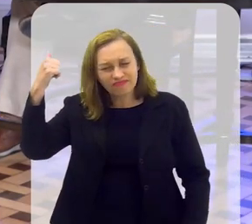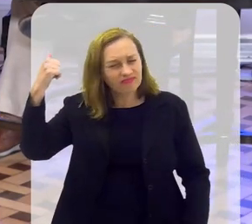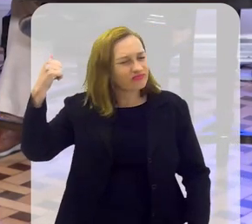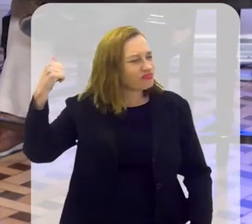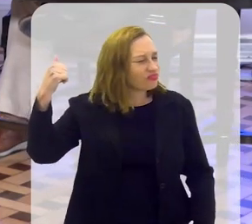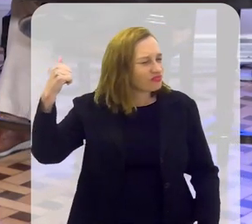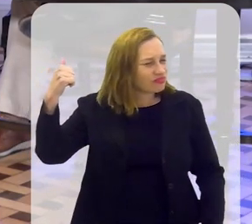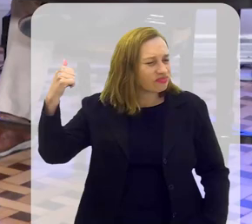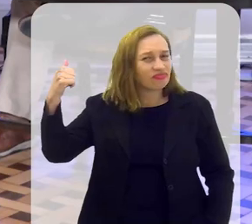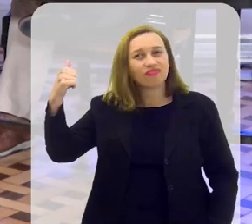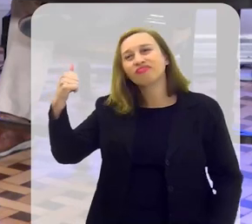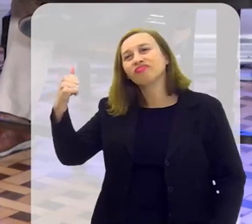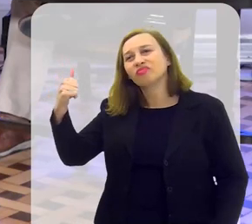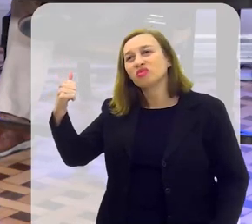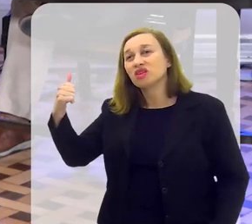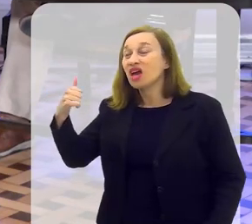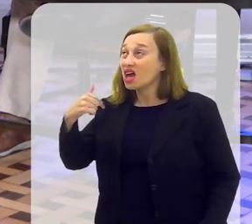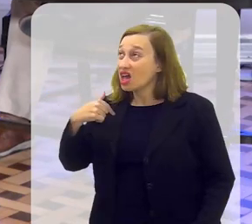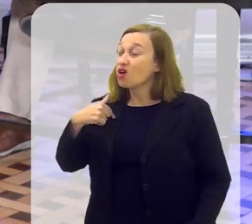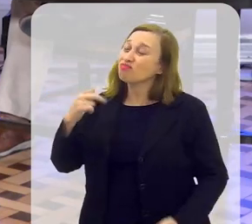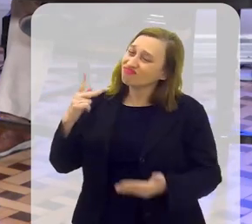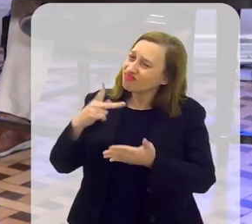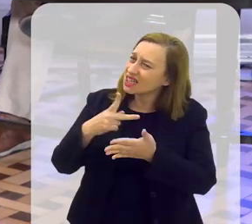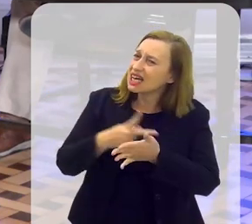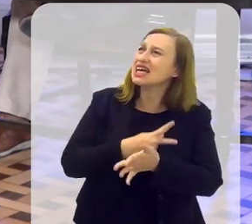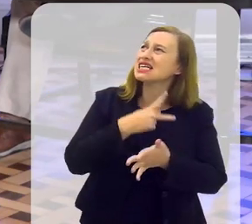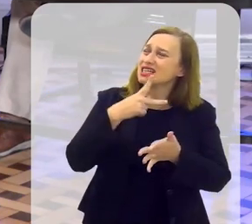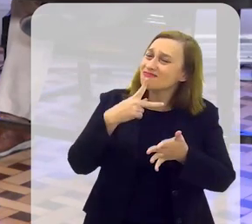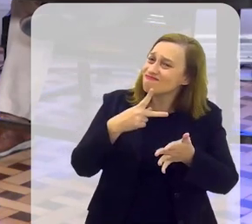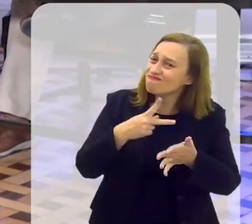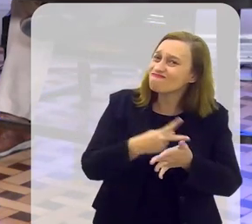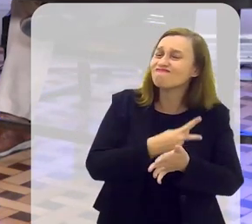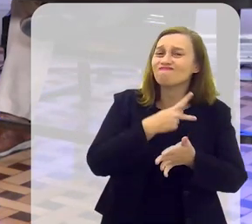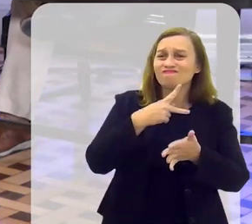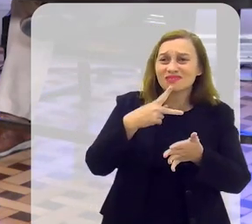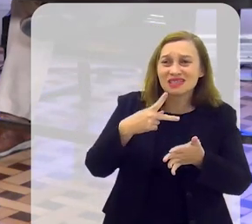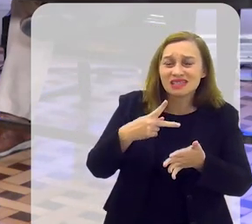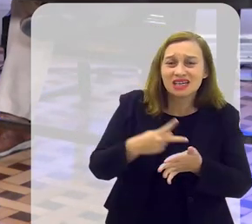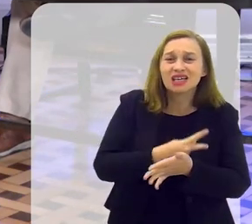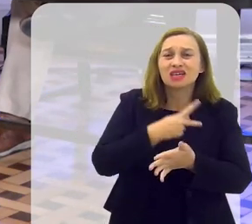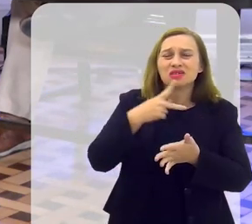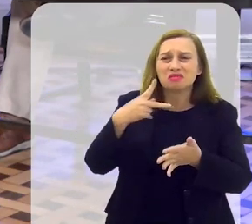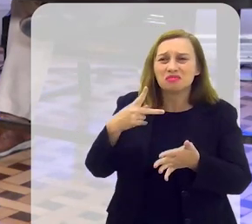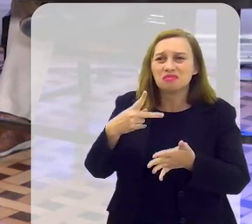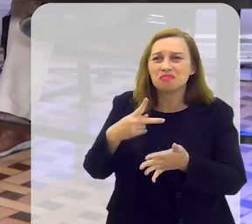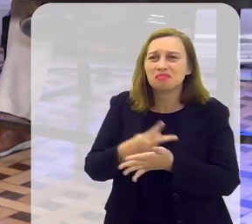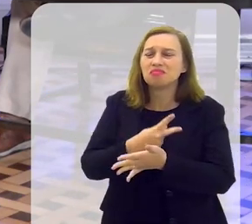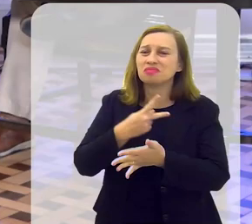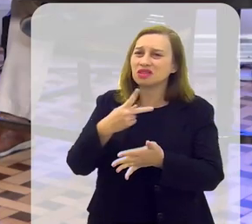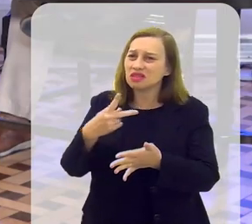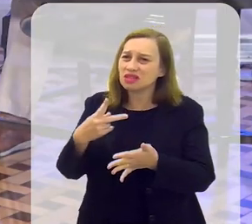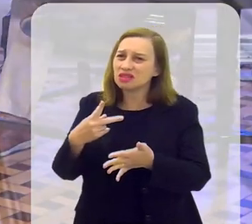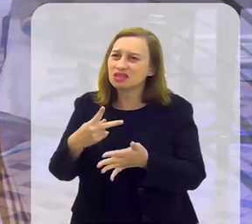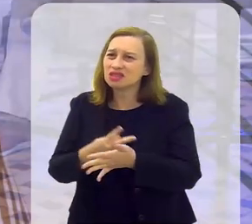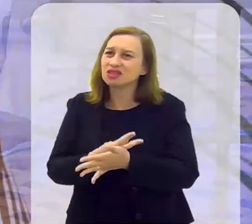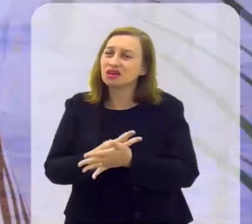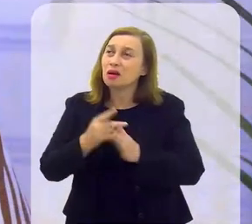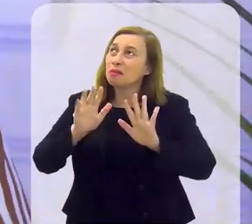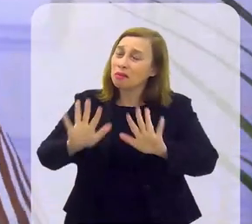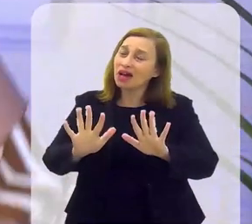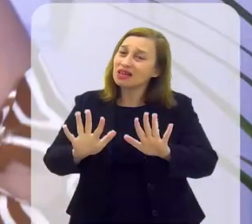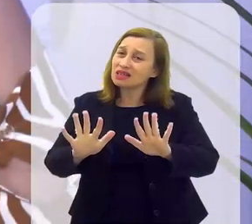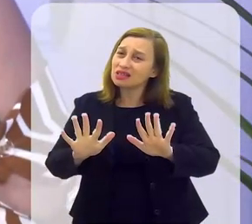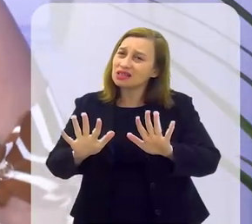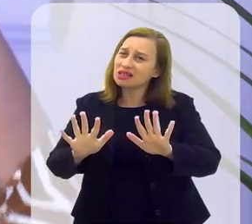que muitas vezes eu errei mas mesmo assim você